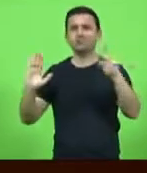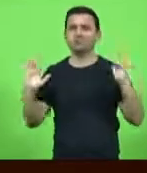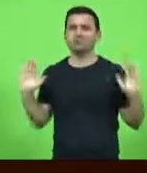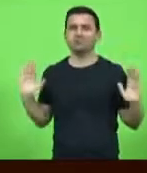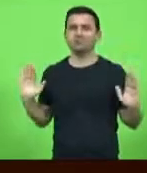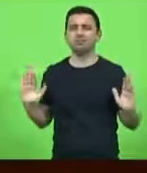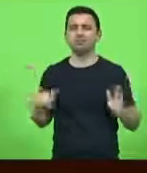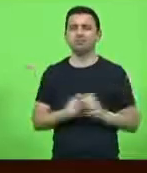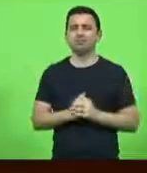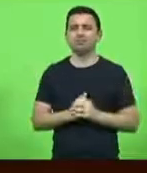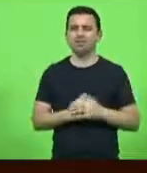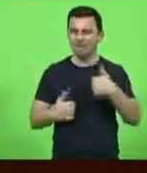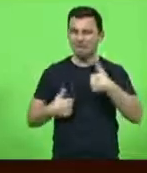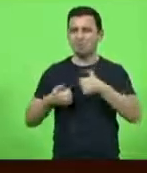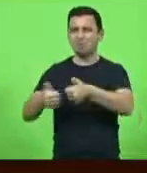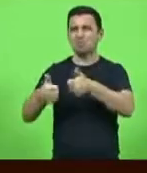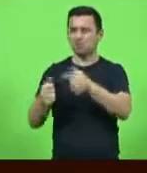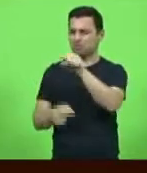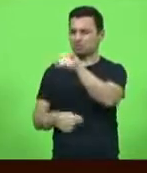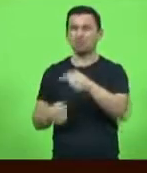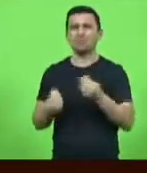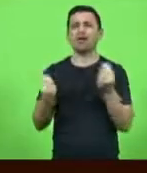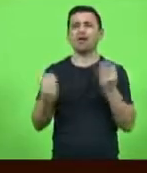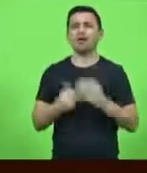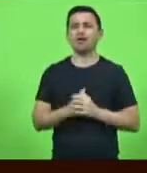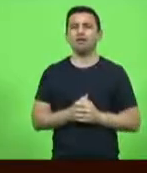eu pensei que tu